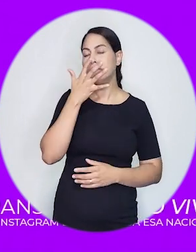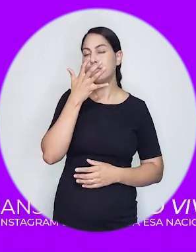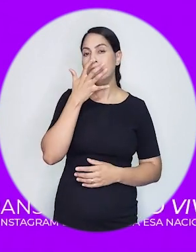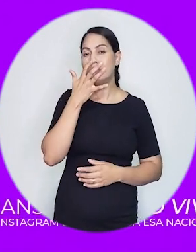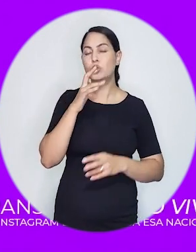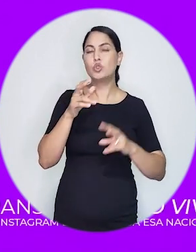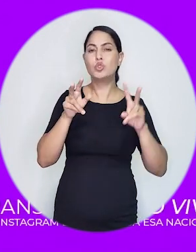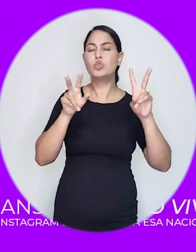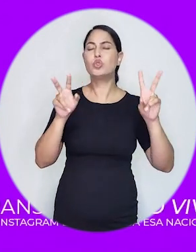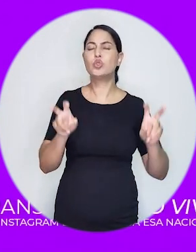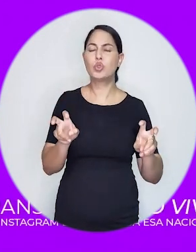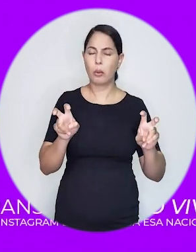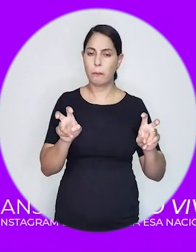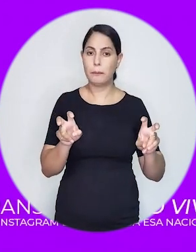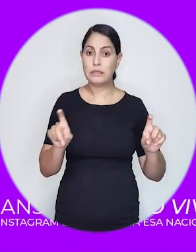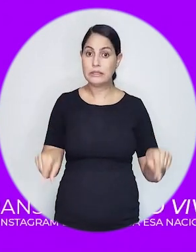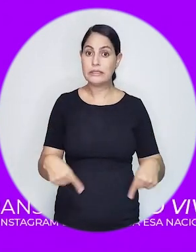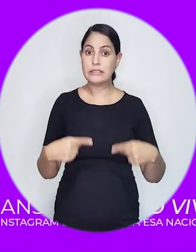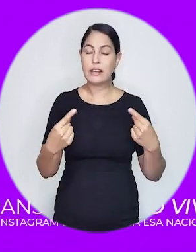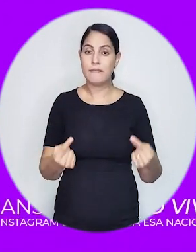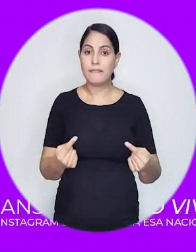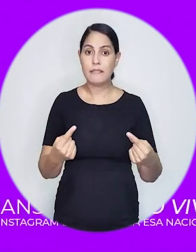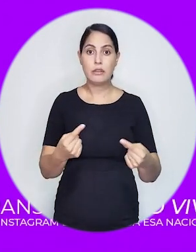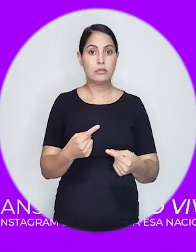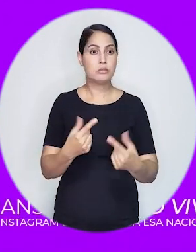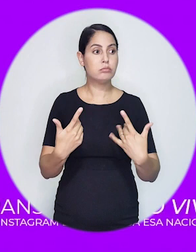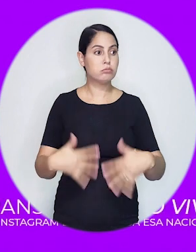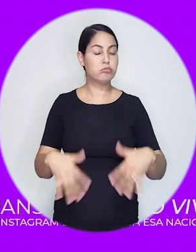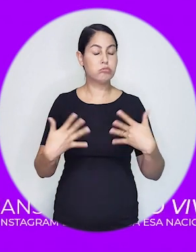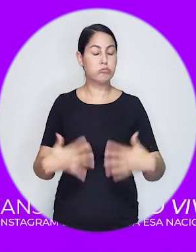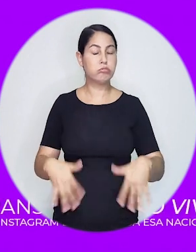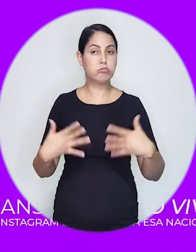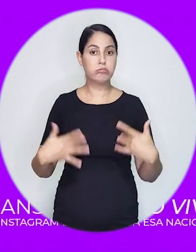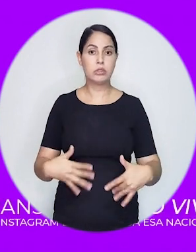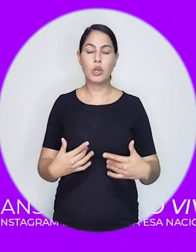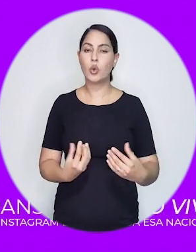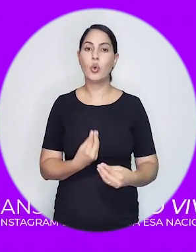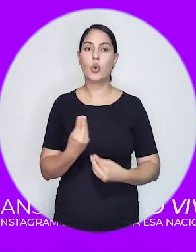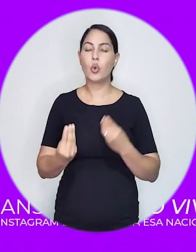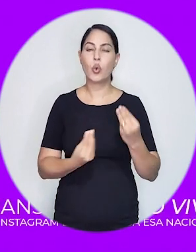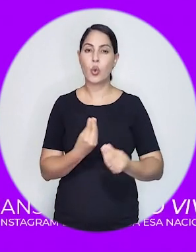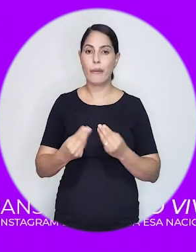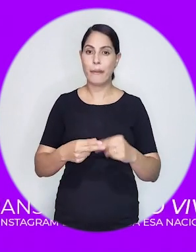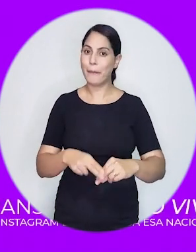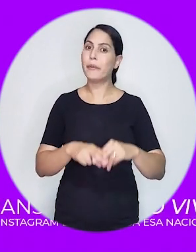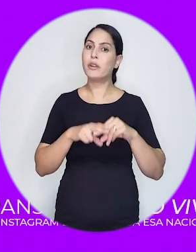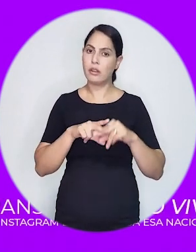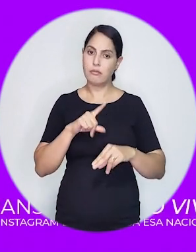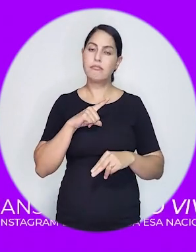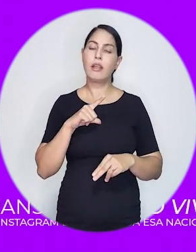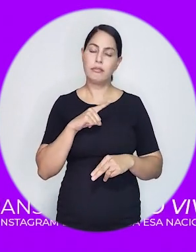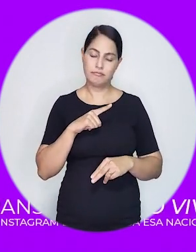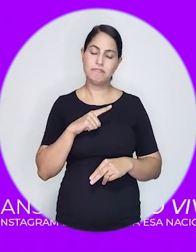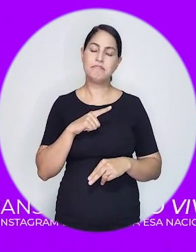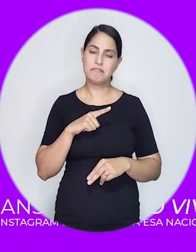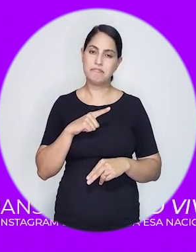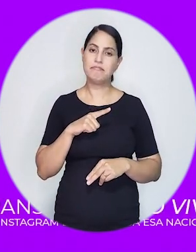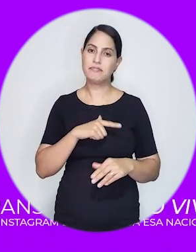eu queria também ouvi-lo, né, sobre os maiores desafios práticos, né,